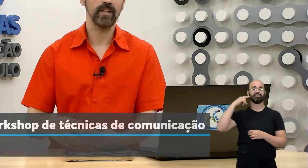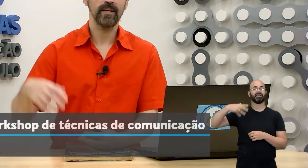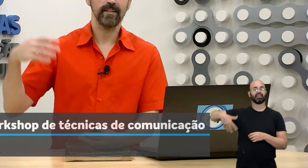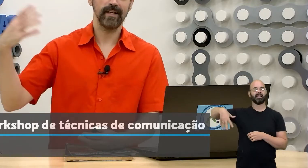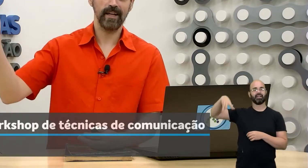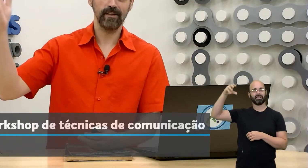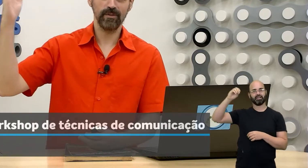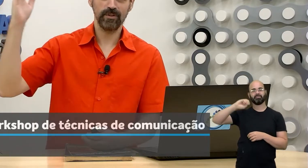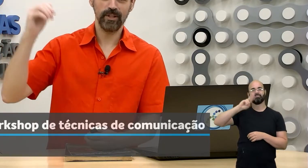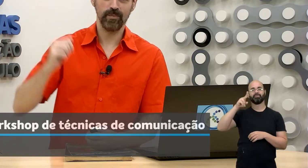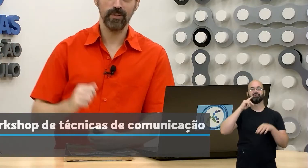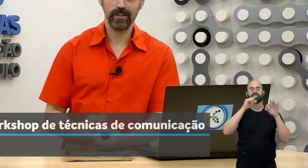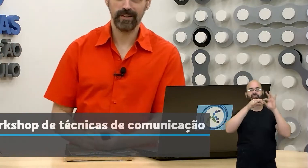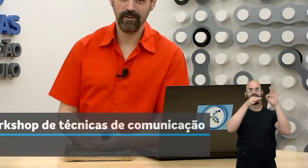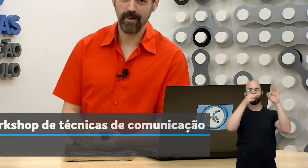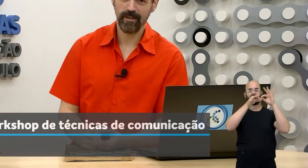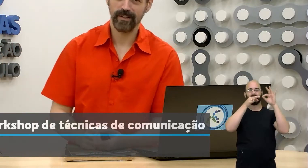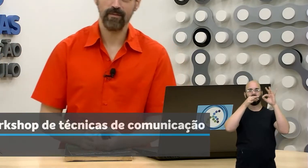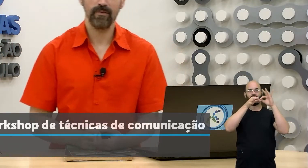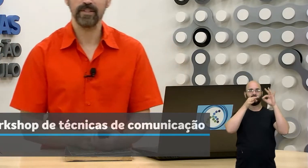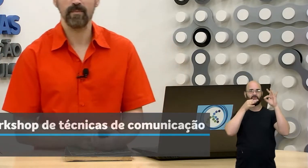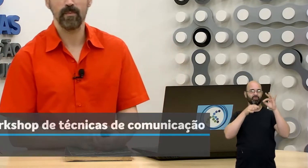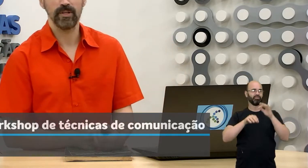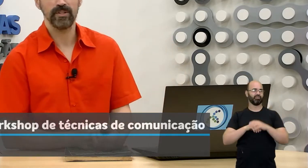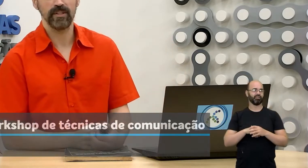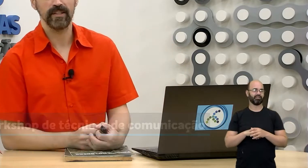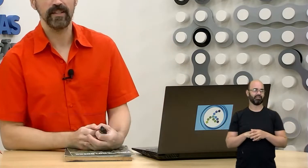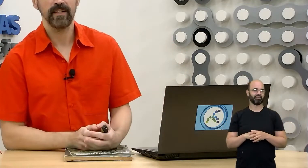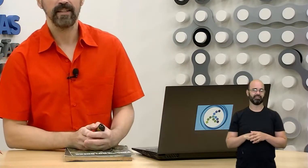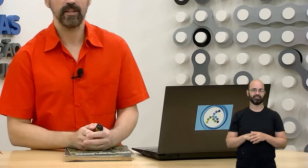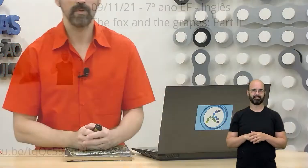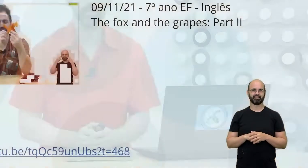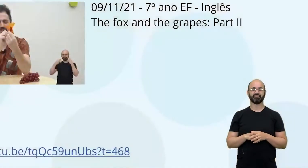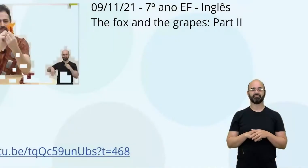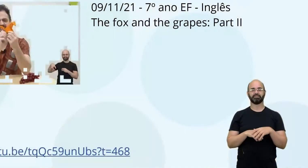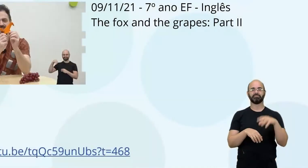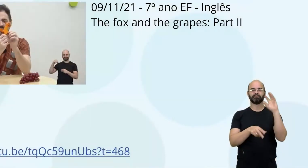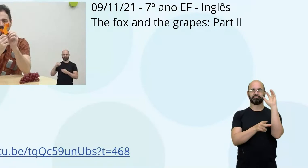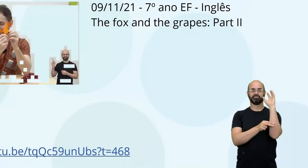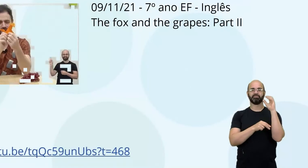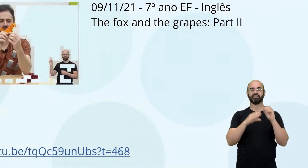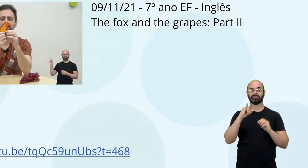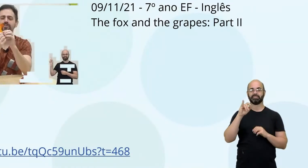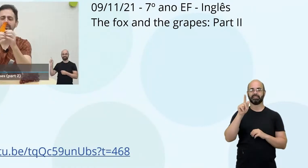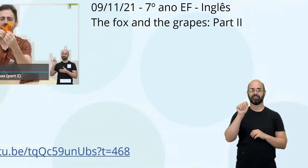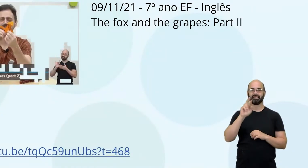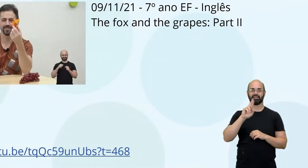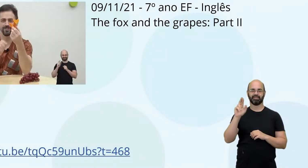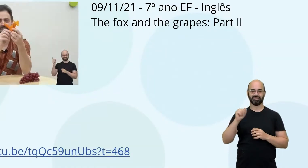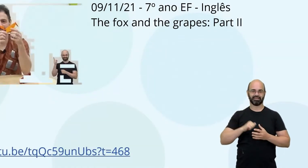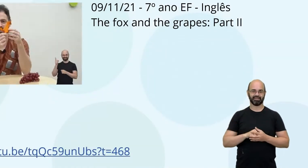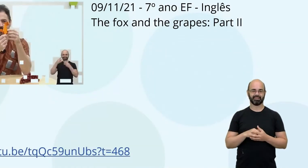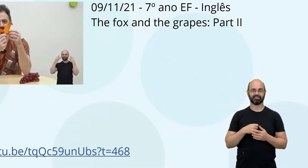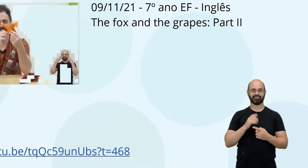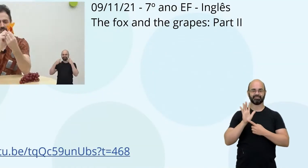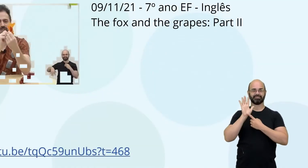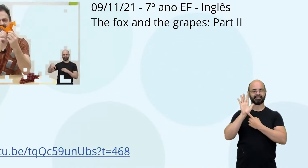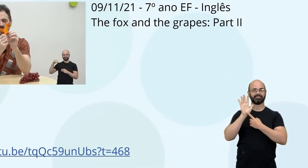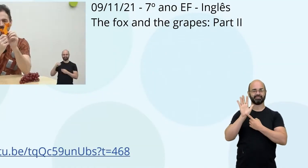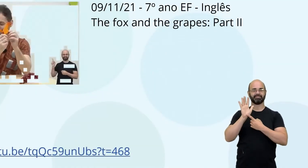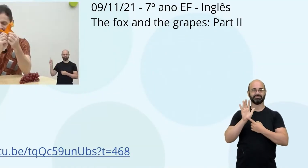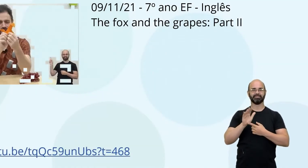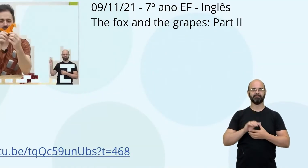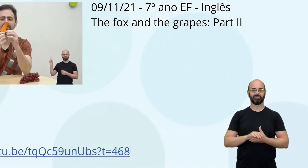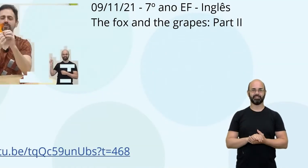as uvas, tem na aula do 7º ano, tem uma aula aqui, vou fazer meu merchan ali, tem uma aula do 7º ano que eu estou indicando para vocês aí, que vocês